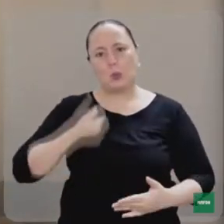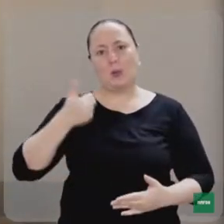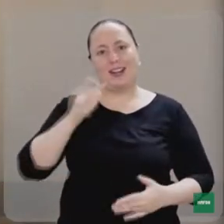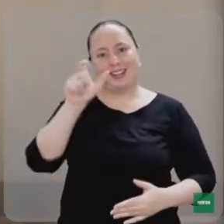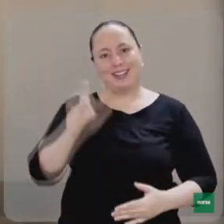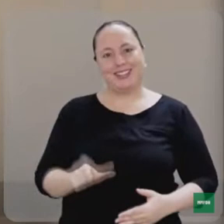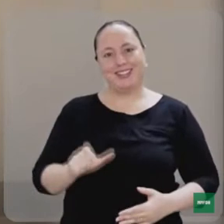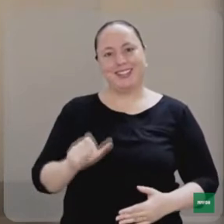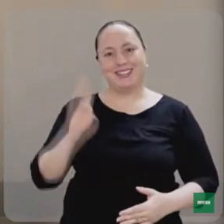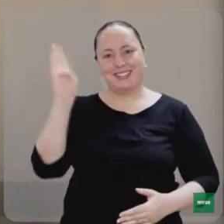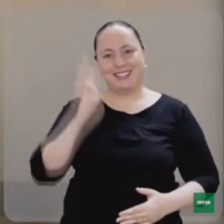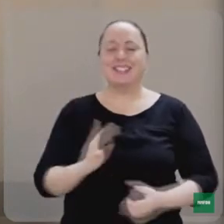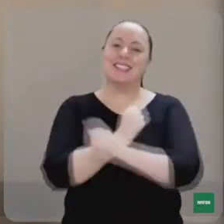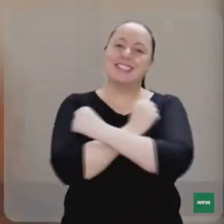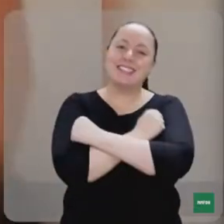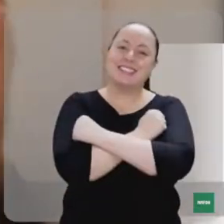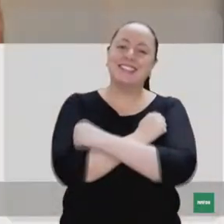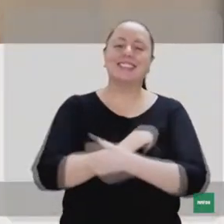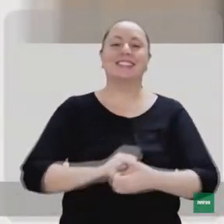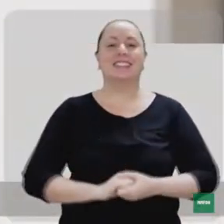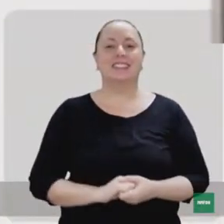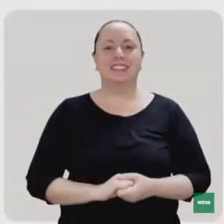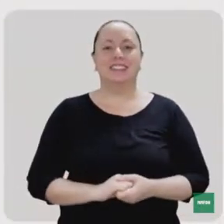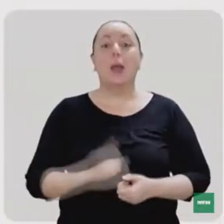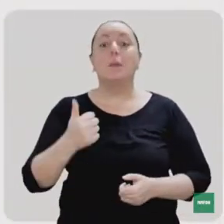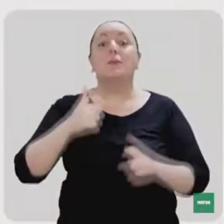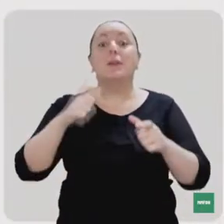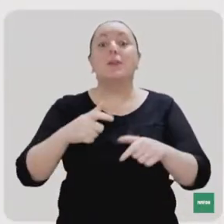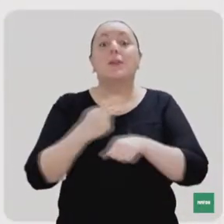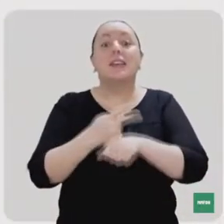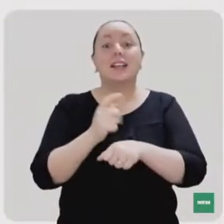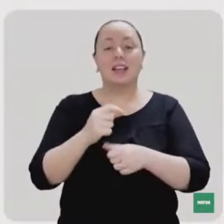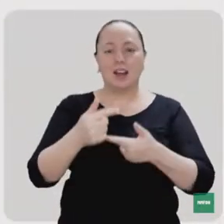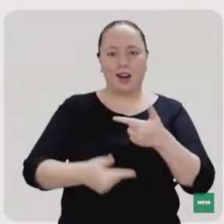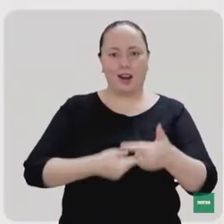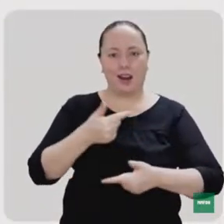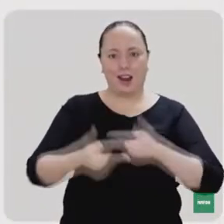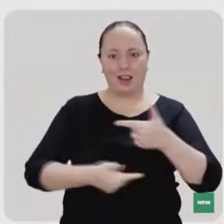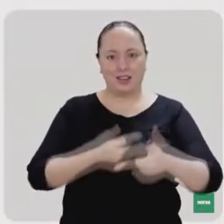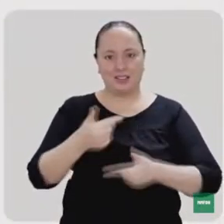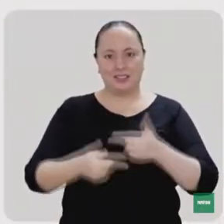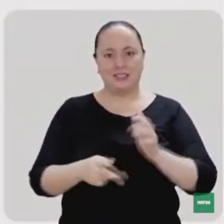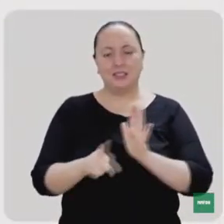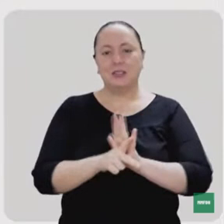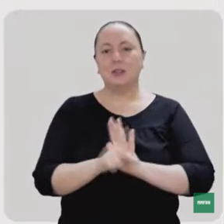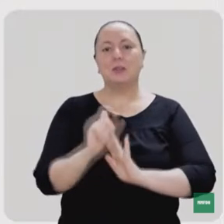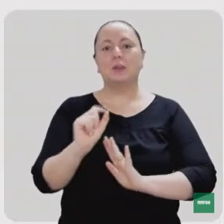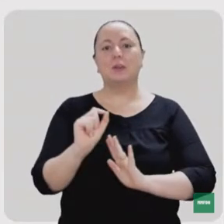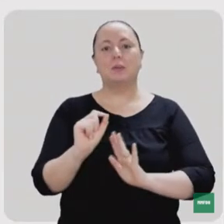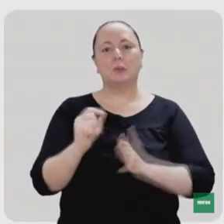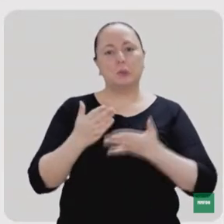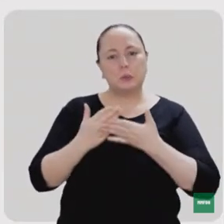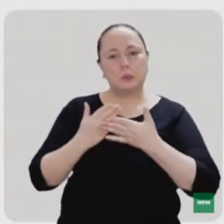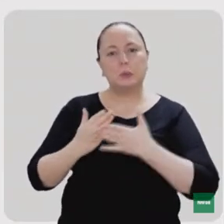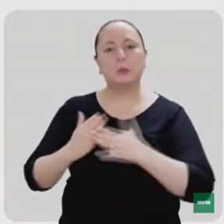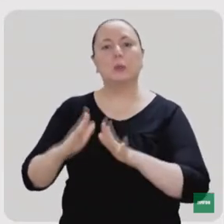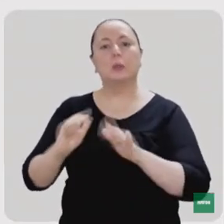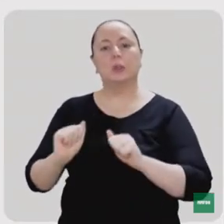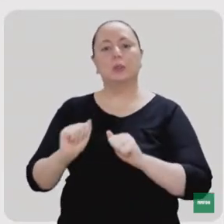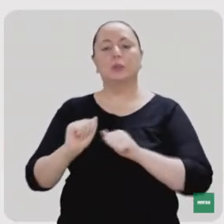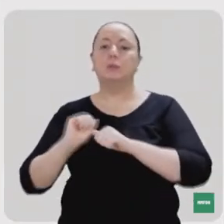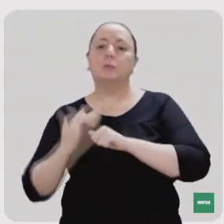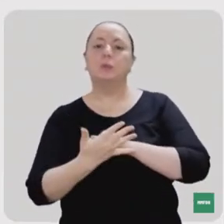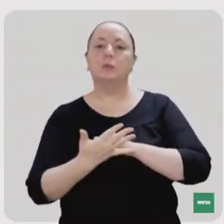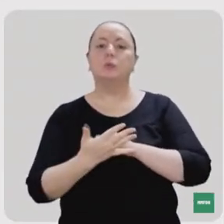serviços cada vez melhor ao cidadão brasileiro. Um abraço. Primeiro lugar, ações de Itaipu para o enfrentamento